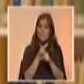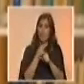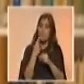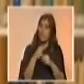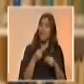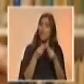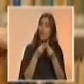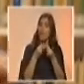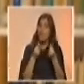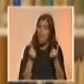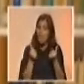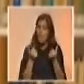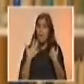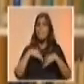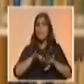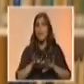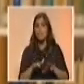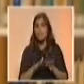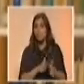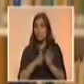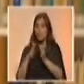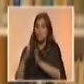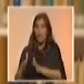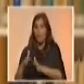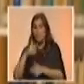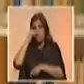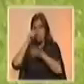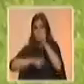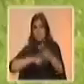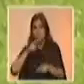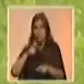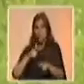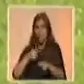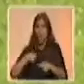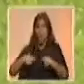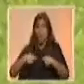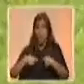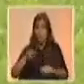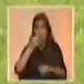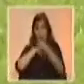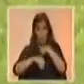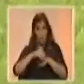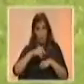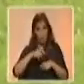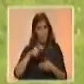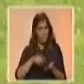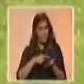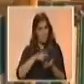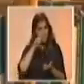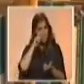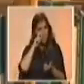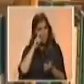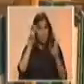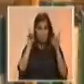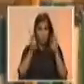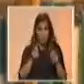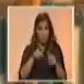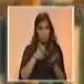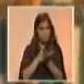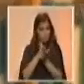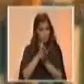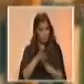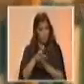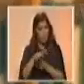outro lado, nunca o consumidor teve tão inseguro. O tema da sustentabilidade do setor pode ser visto numa